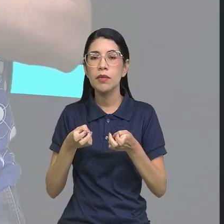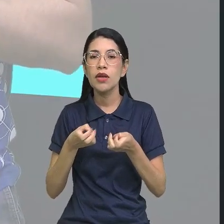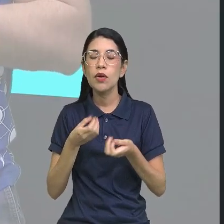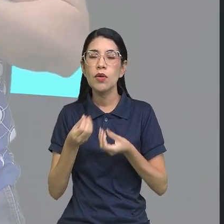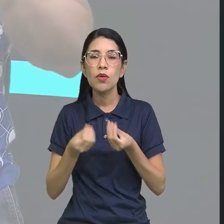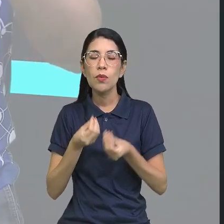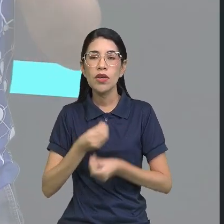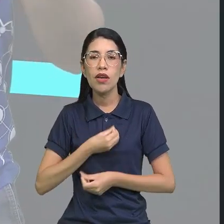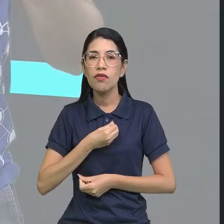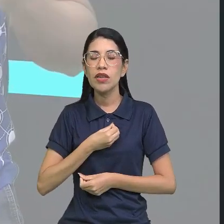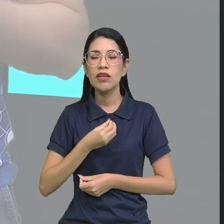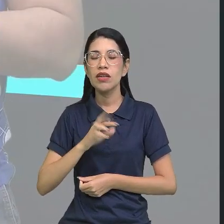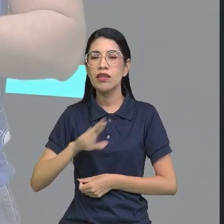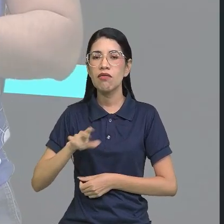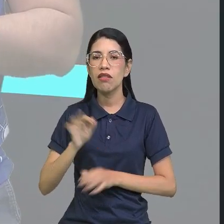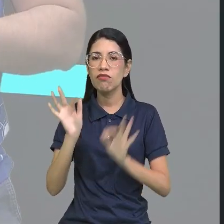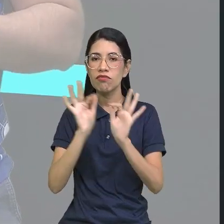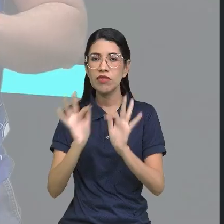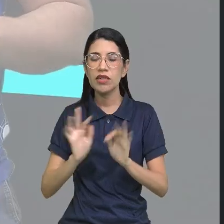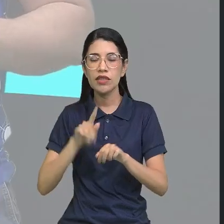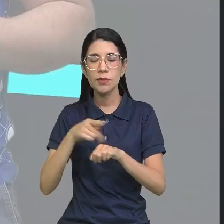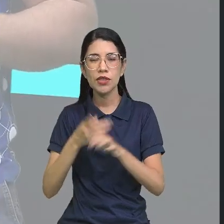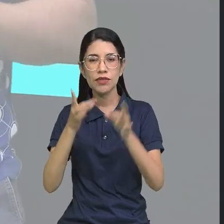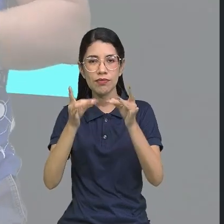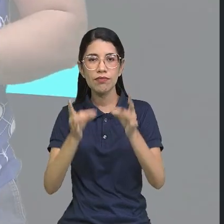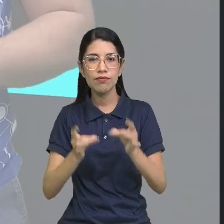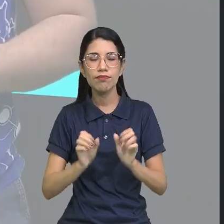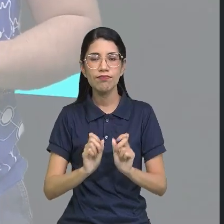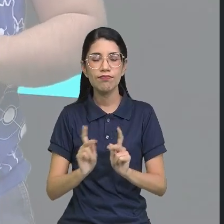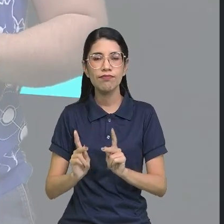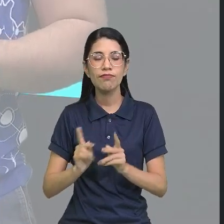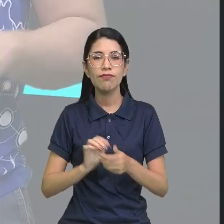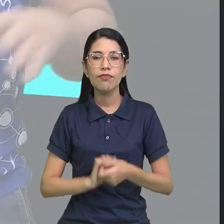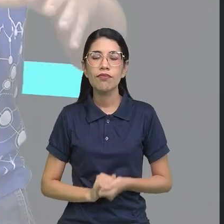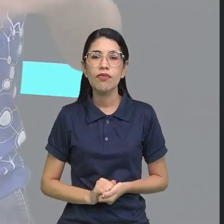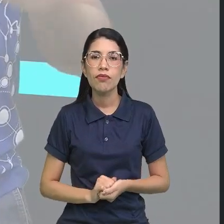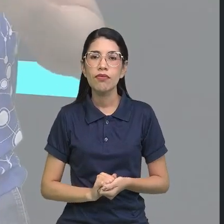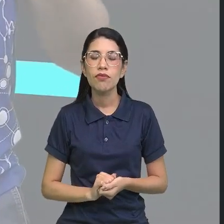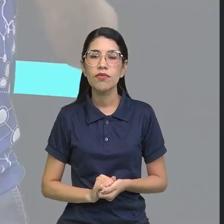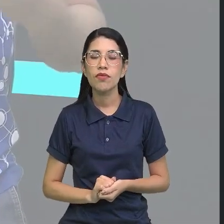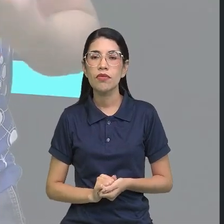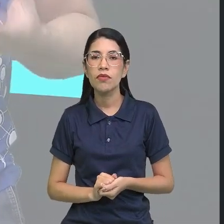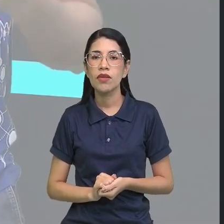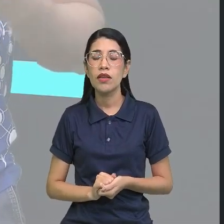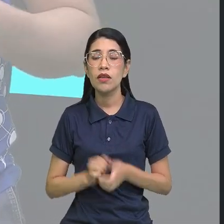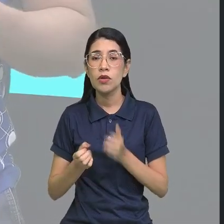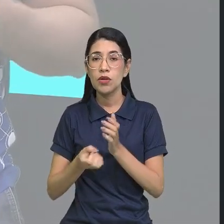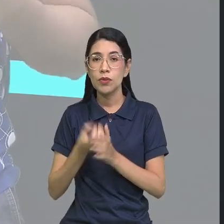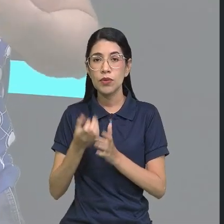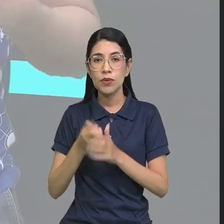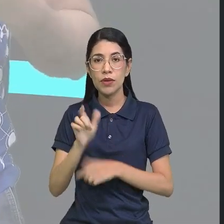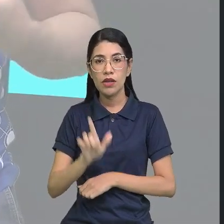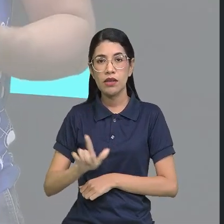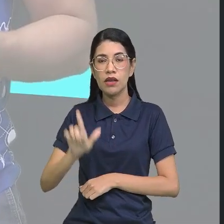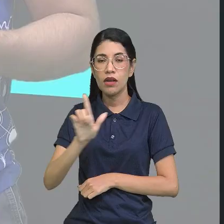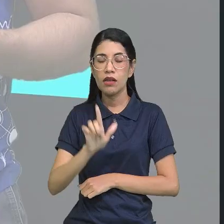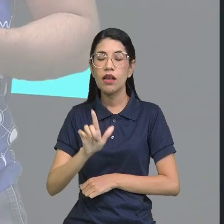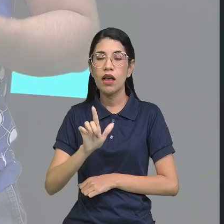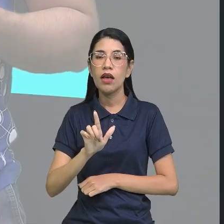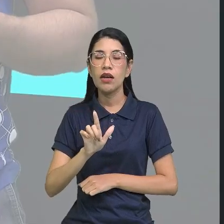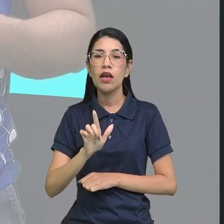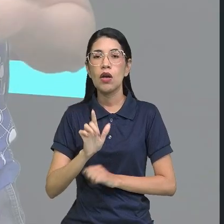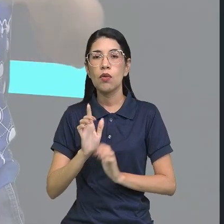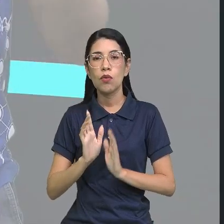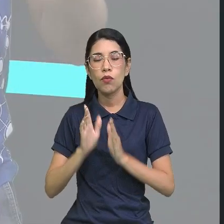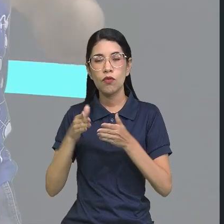ela não é feliz. A gente vai já falar um pouquinho mais sobre essa obra, certo? Então, as produções literárias, aqui falando sobre as produções um pouquinho